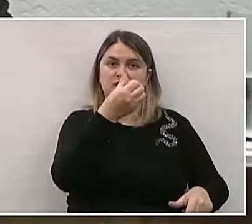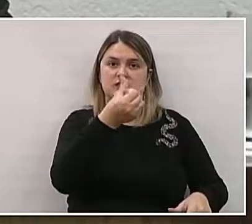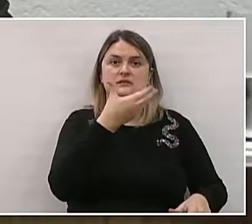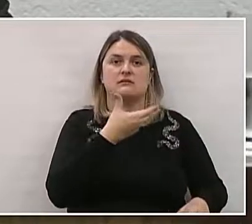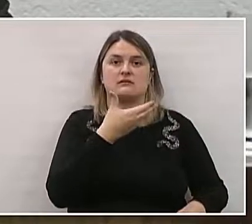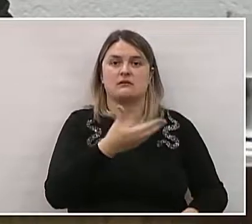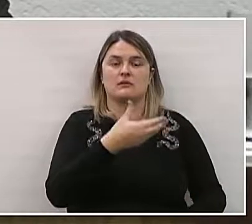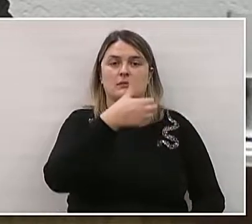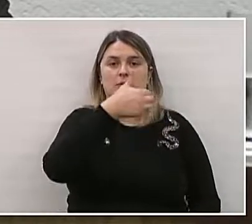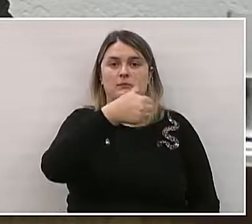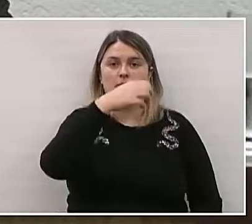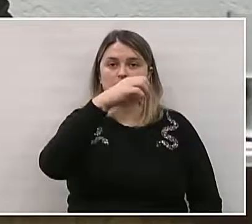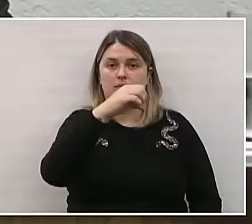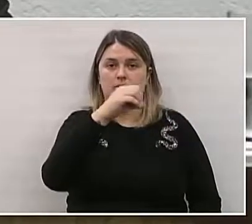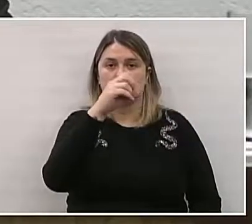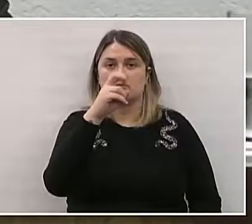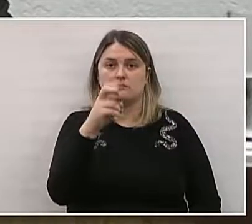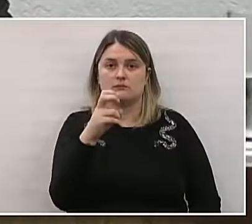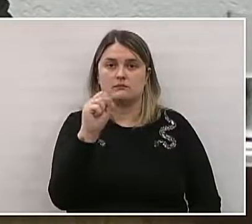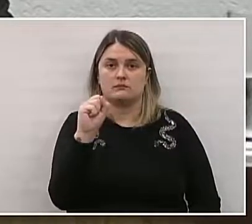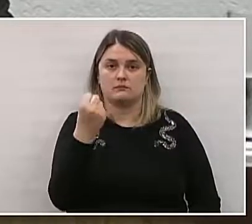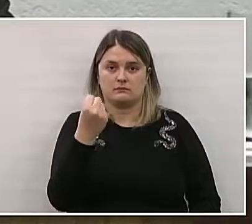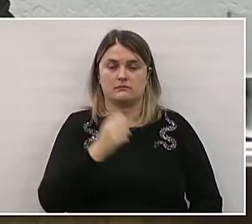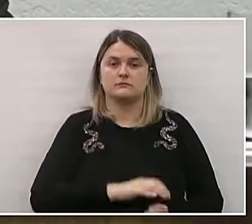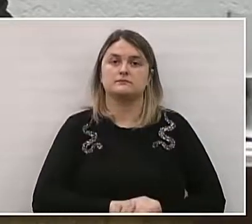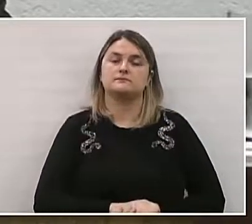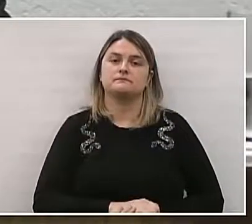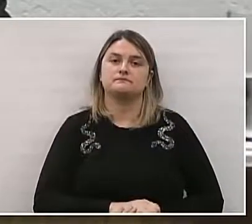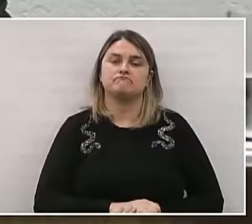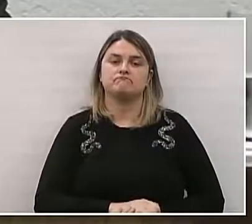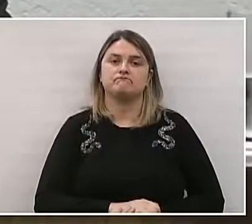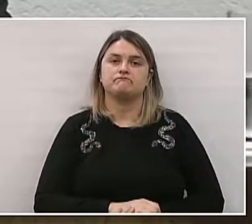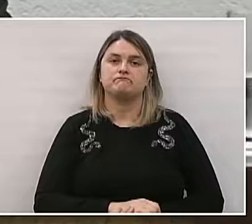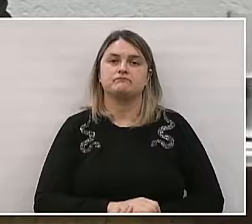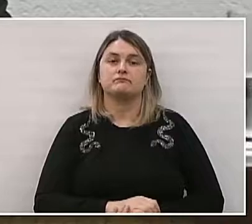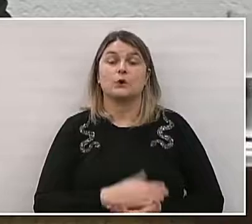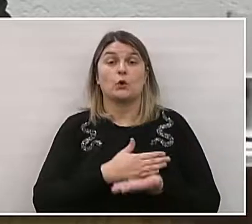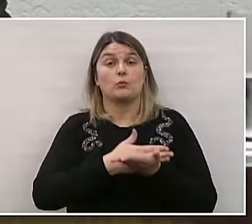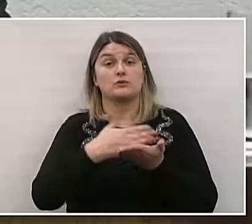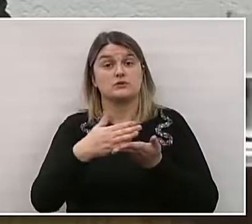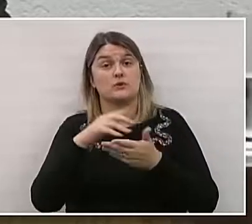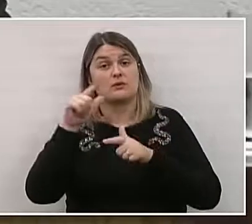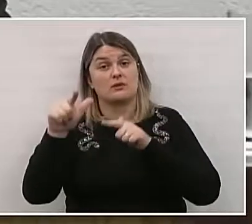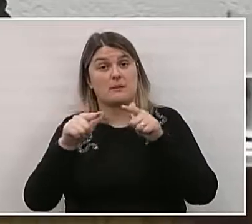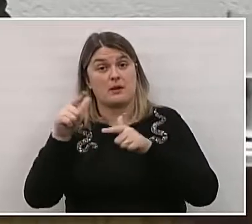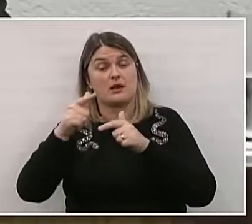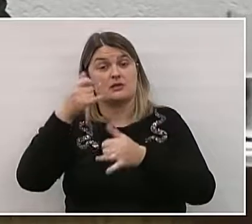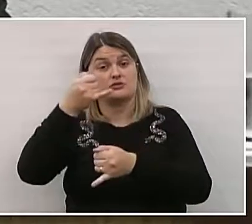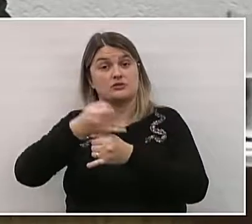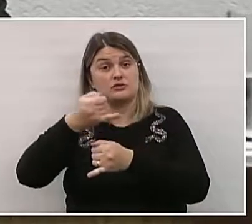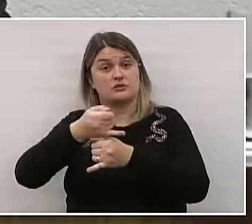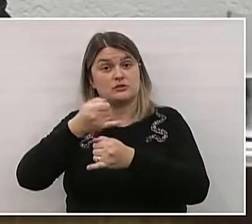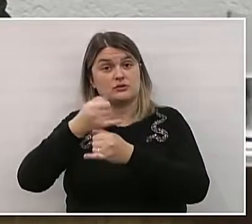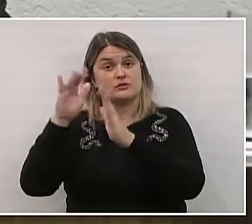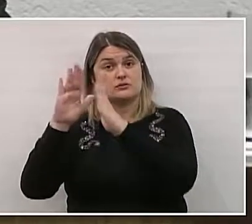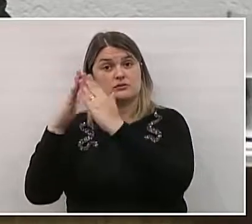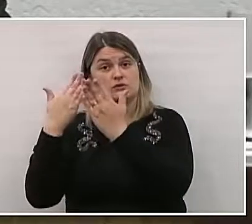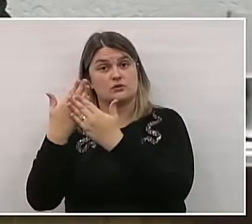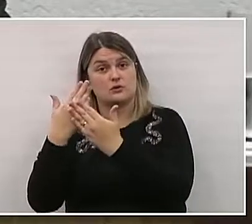de dezembro de 1958. Assumiu como diretora no grupo escolar professora